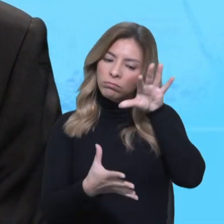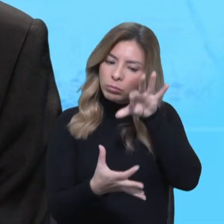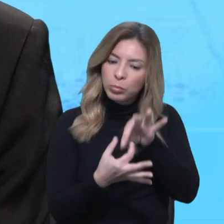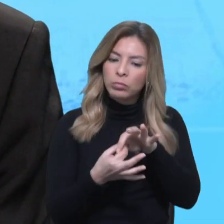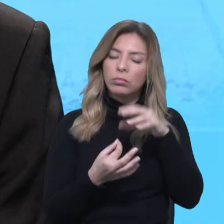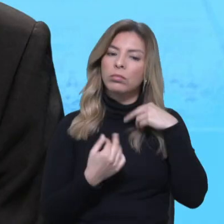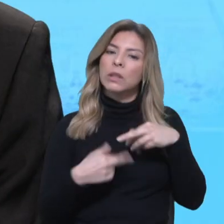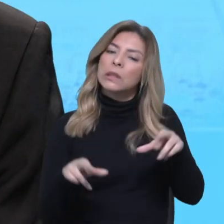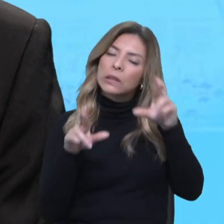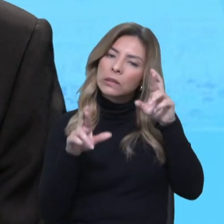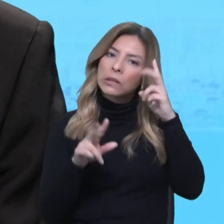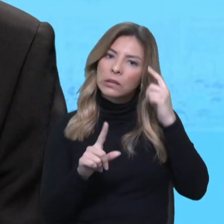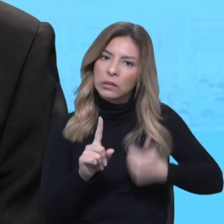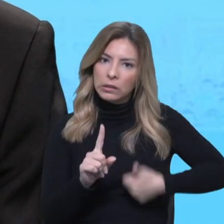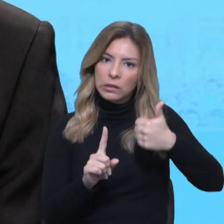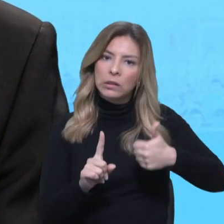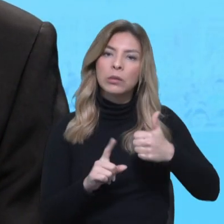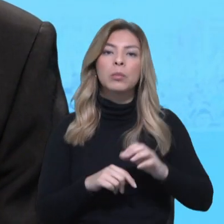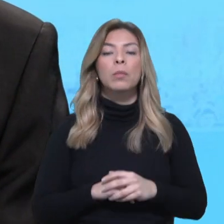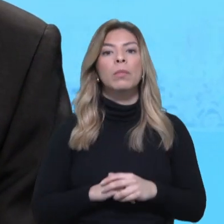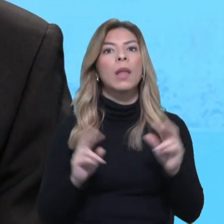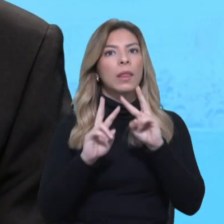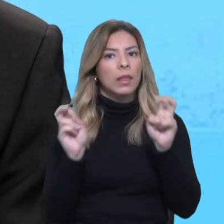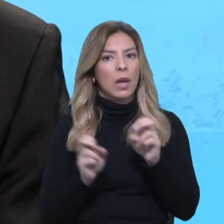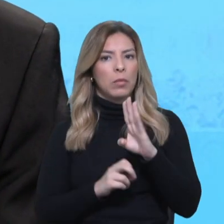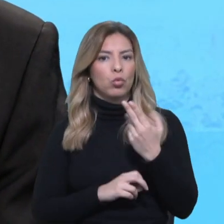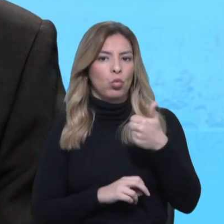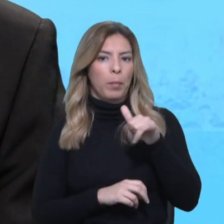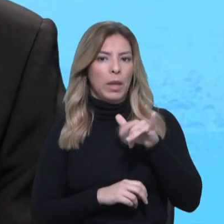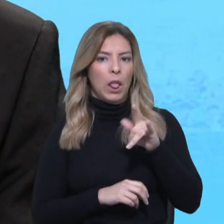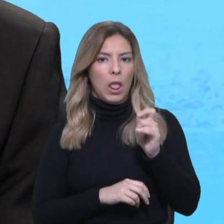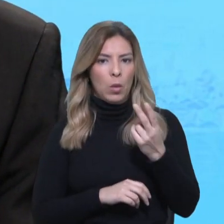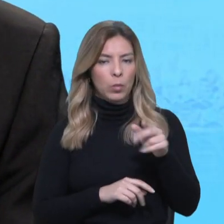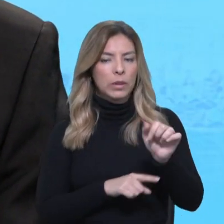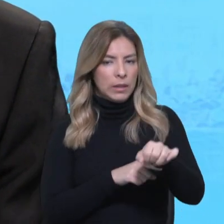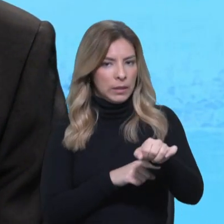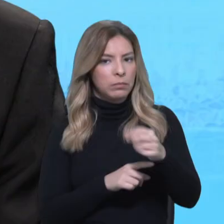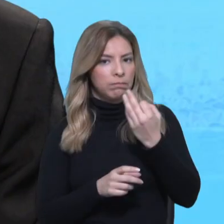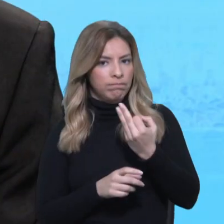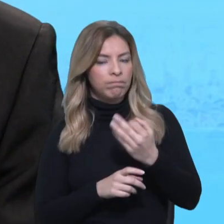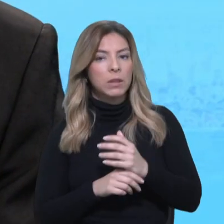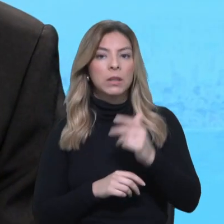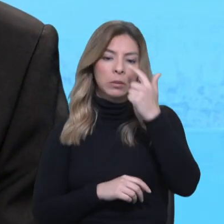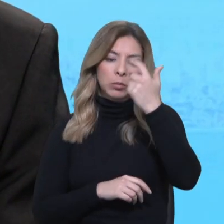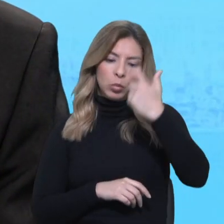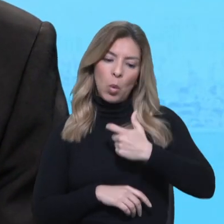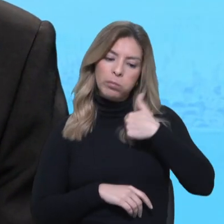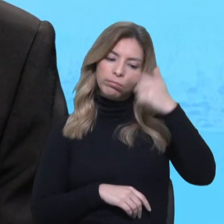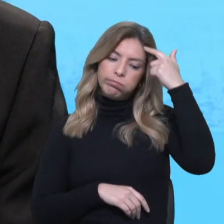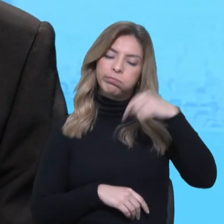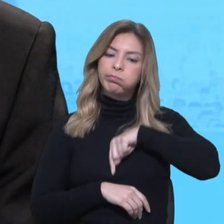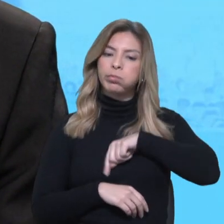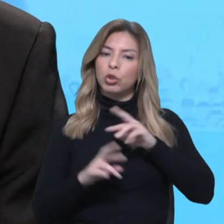da esperança. Precisamente neste... É o tema do jubileu, não é? É o tema do jubileu. Que somos peregrinos da esperança